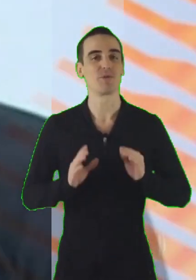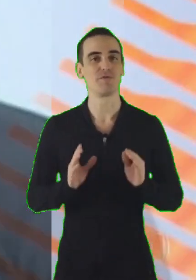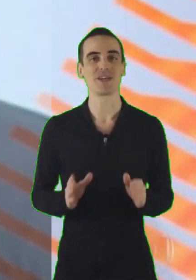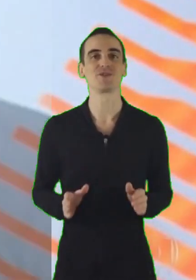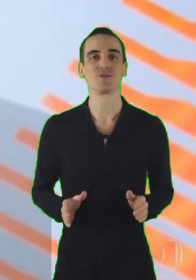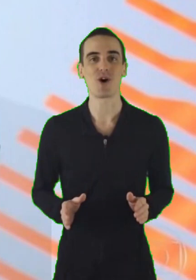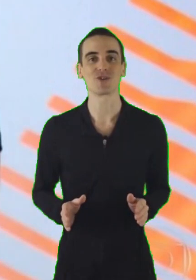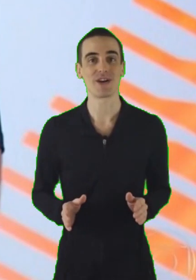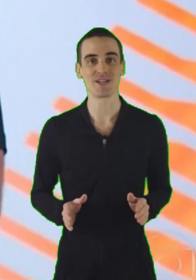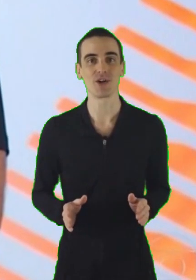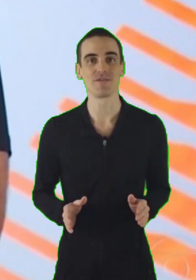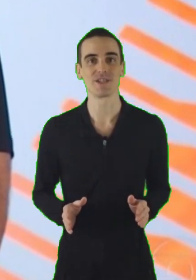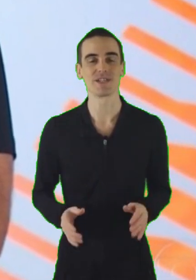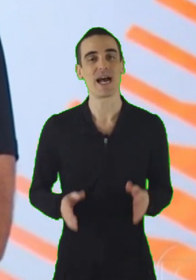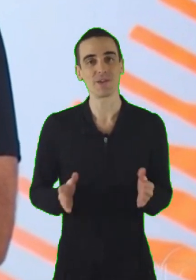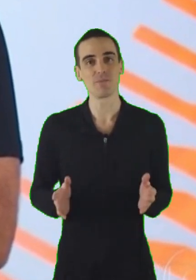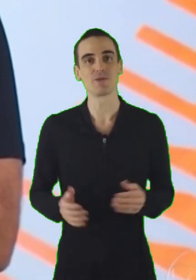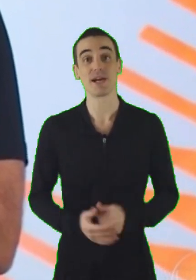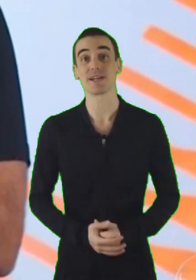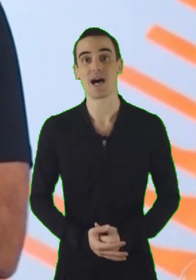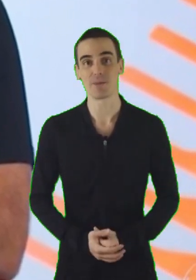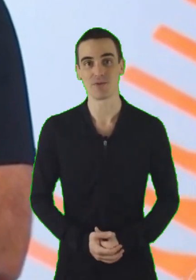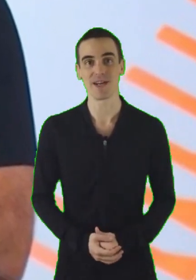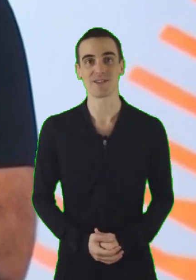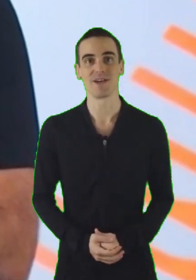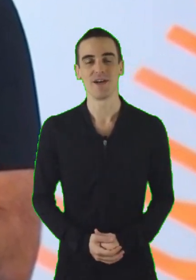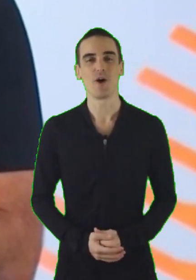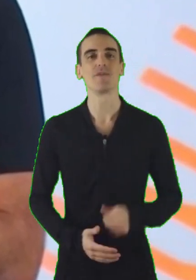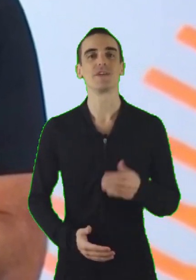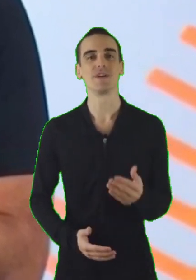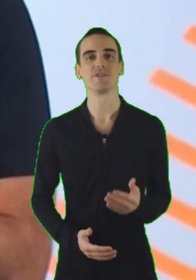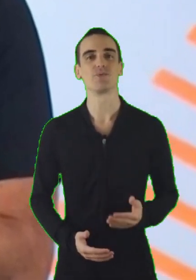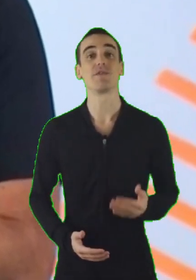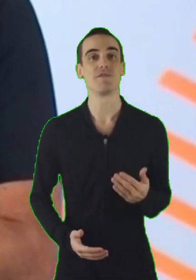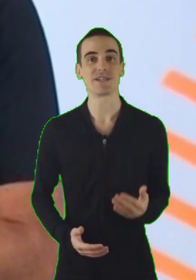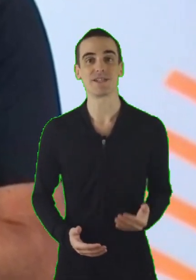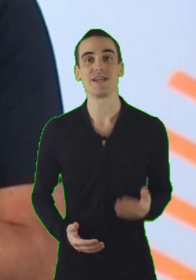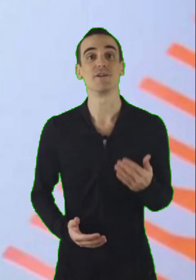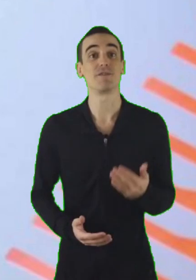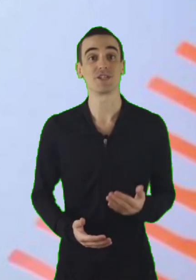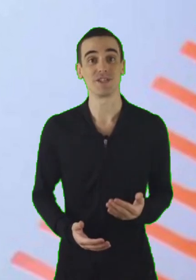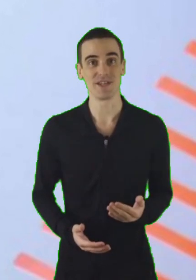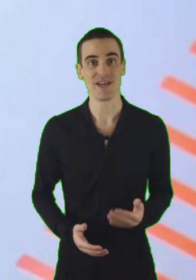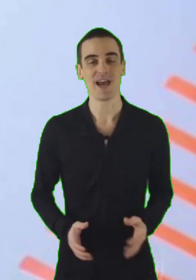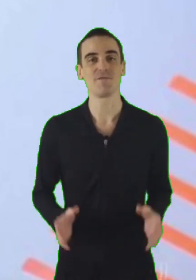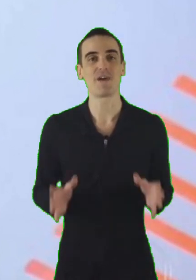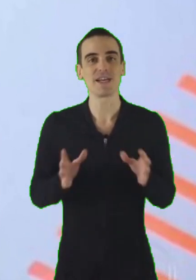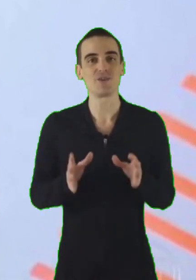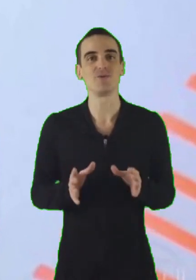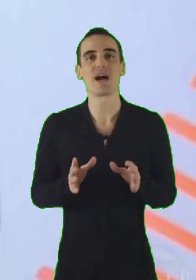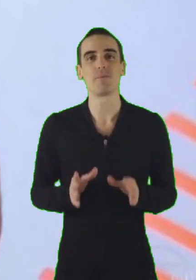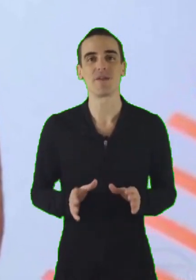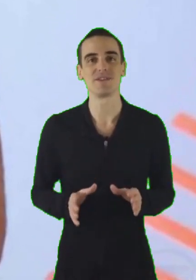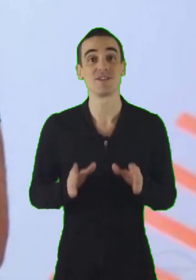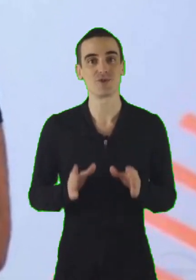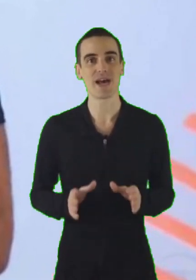fez 1 ponto de 12. Aí entra nesse discurso de contra tudo e contra todos, disse Caio Ribeiro. O comentarista também destacou